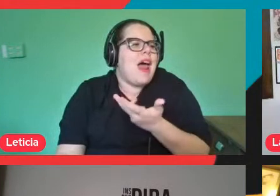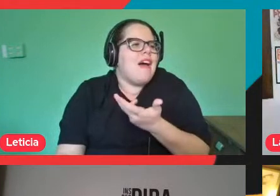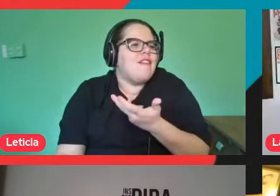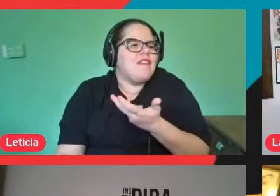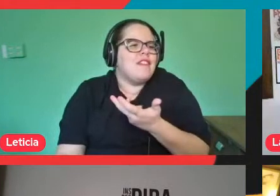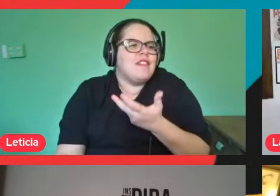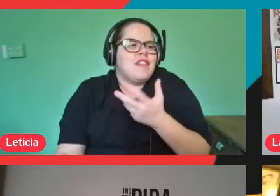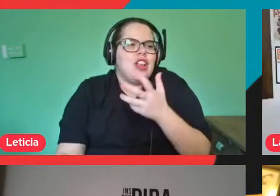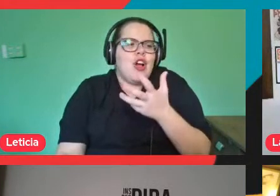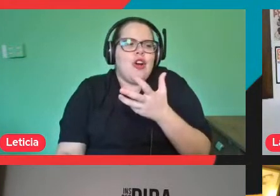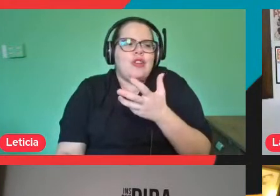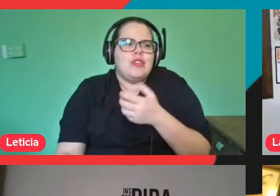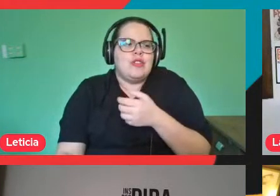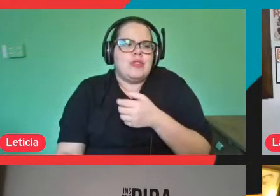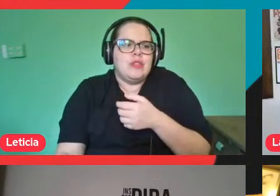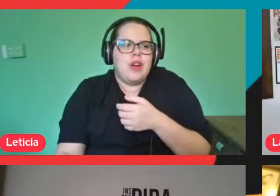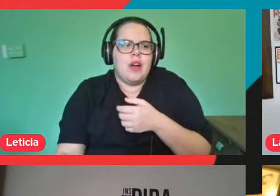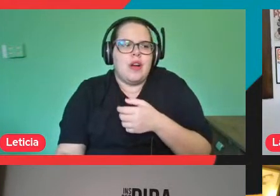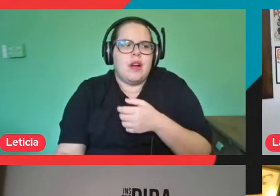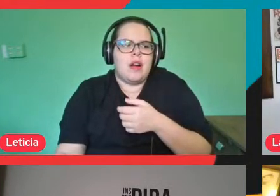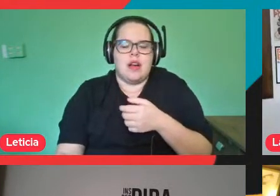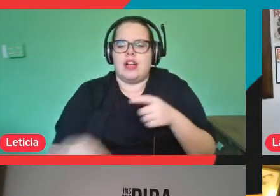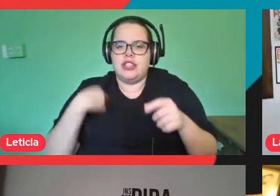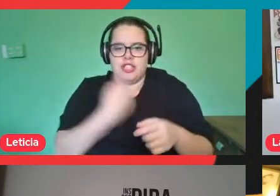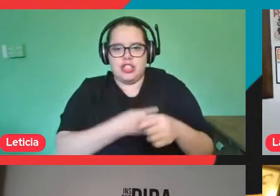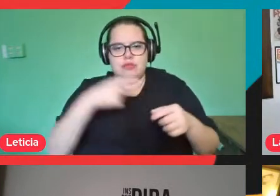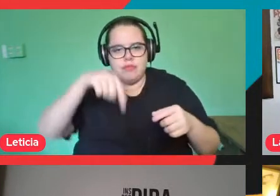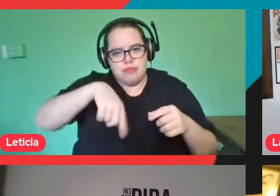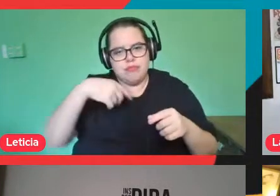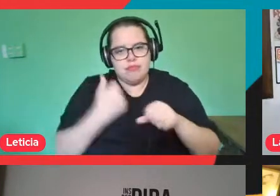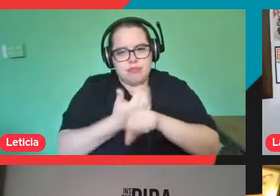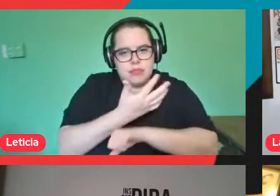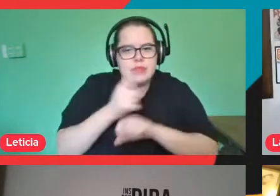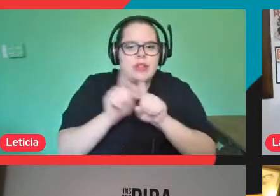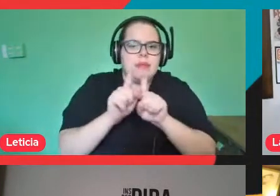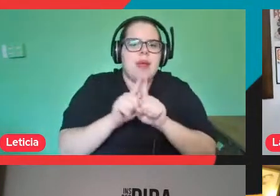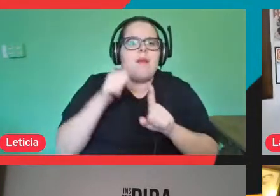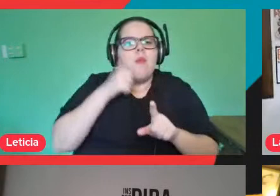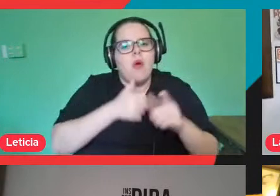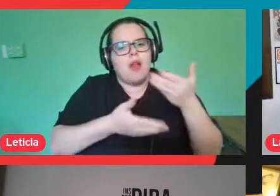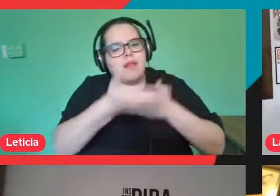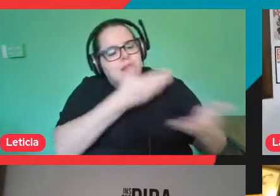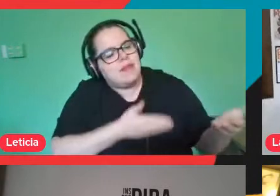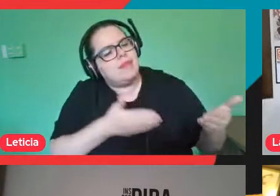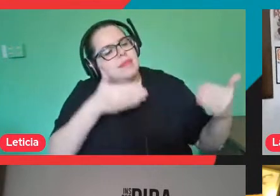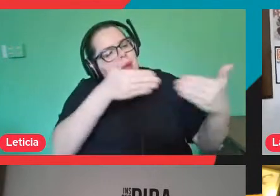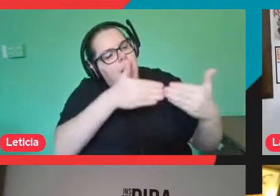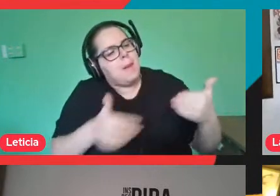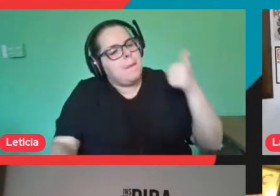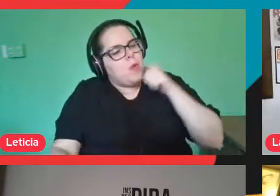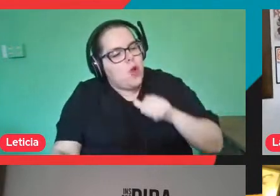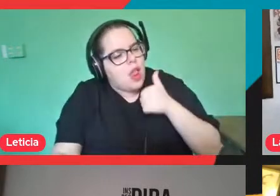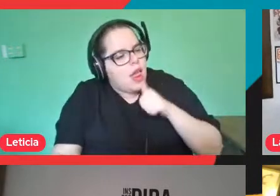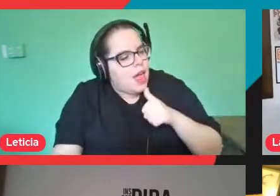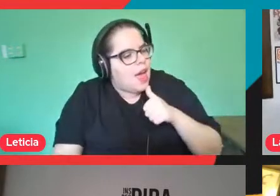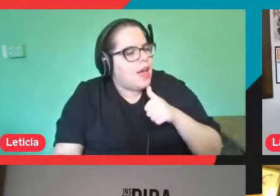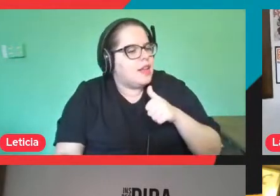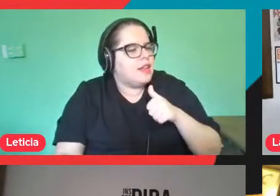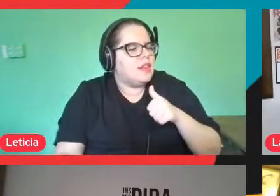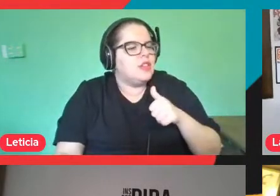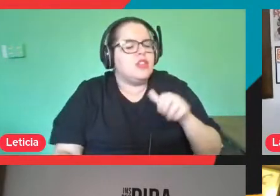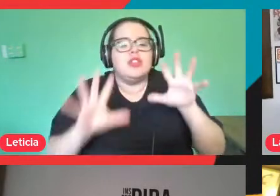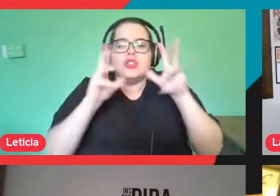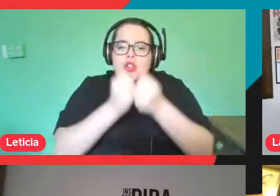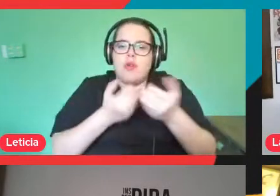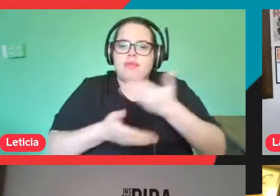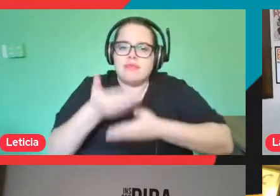oportunidade de você estar aqui num evento, né? Falando com mulheres, de mulheres, para aliados, para todas as pessoas,